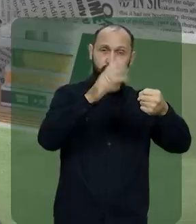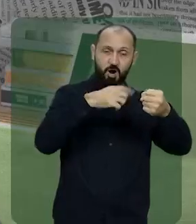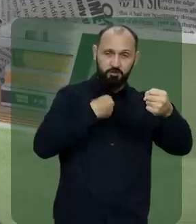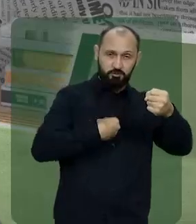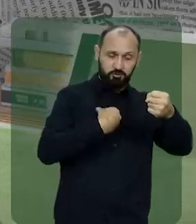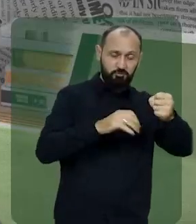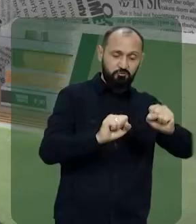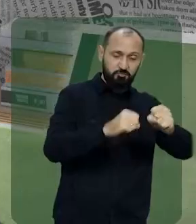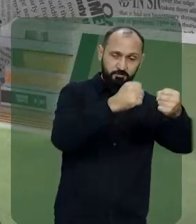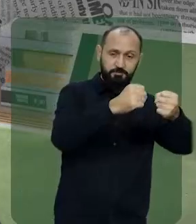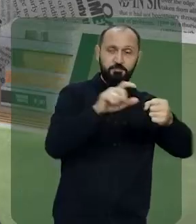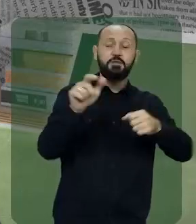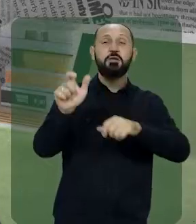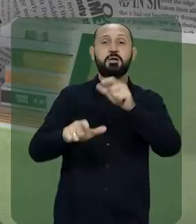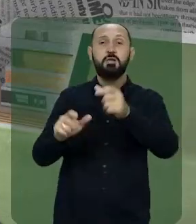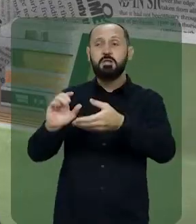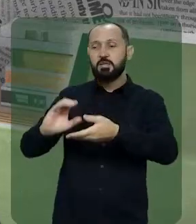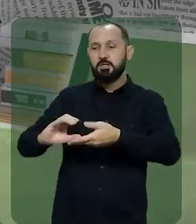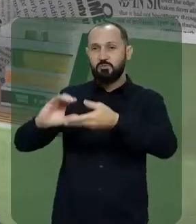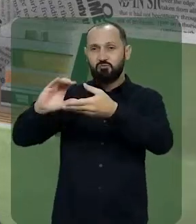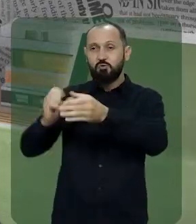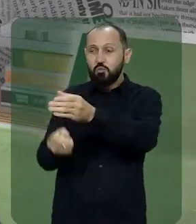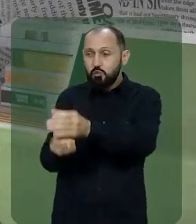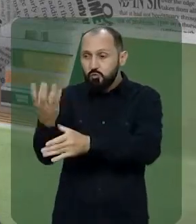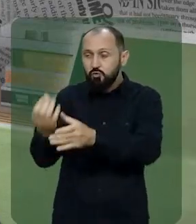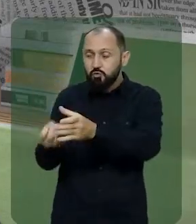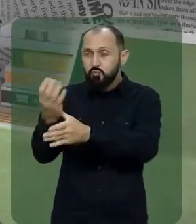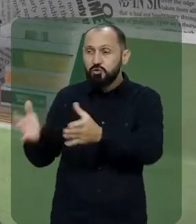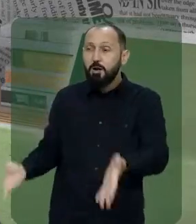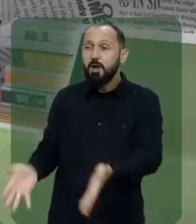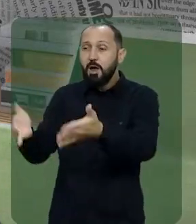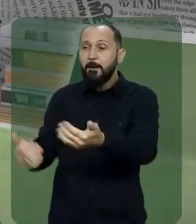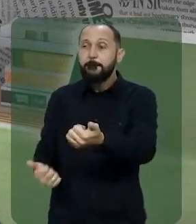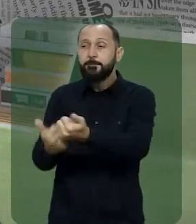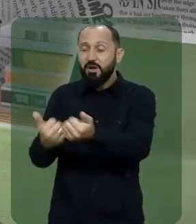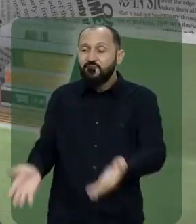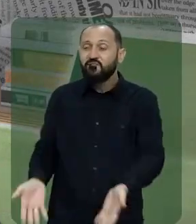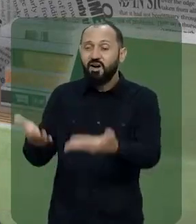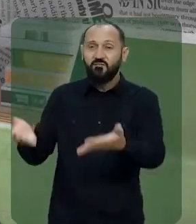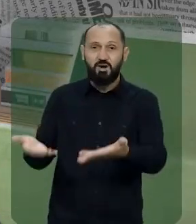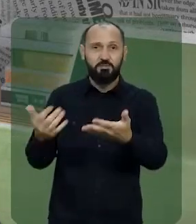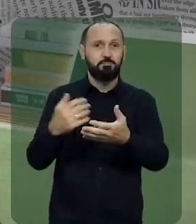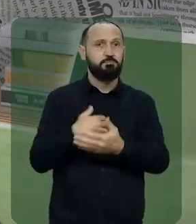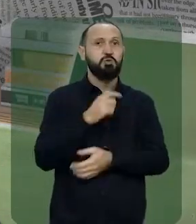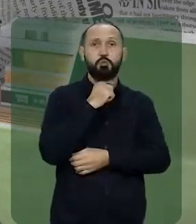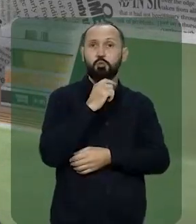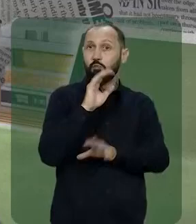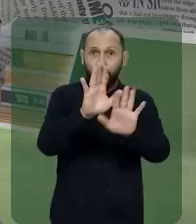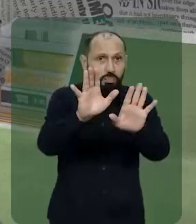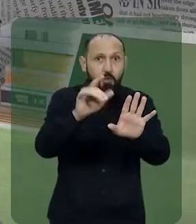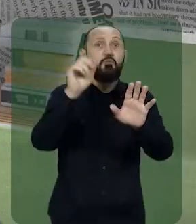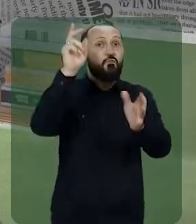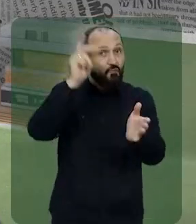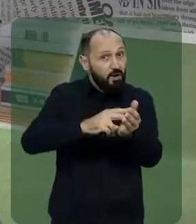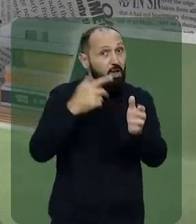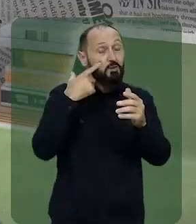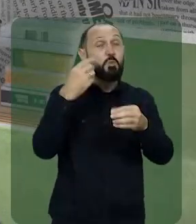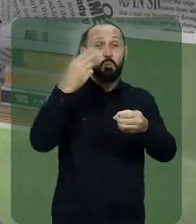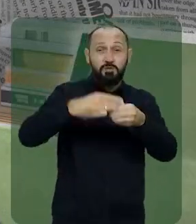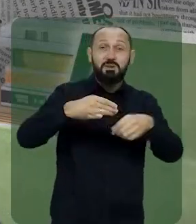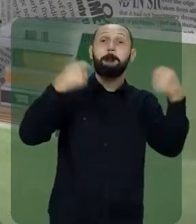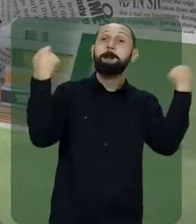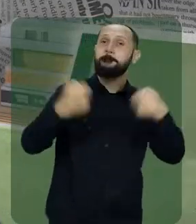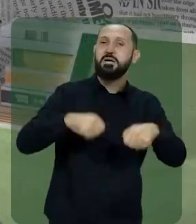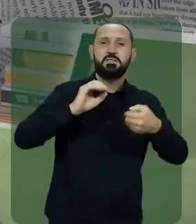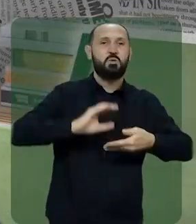da Subsecretaria de Políticas para as Pessoas Idosas é fortalecer os que já existem e